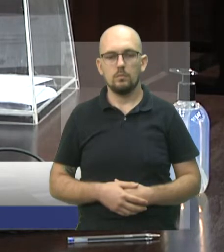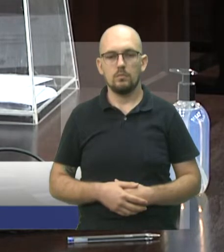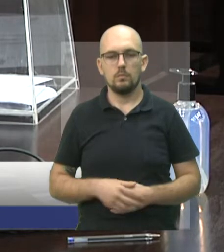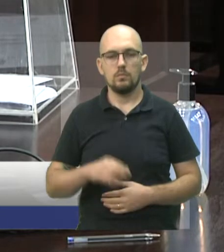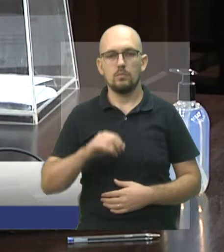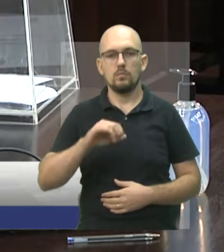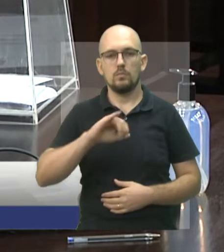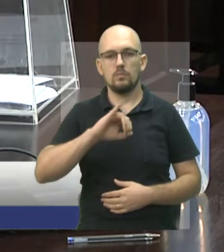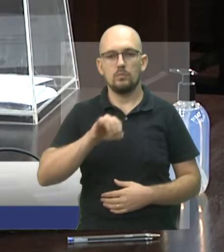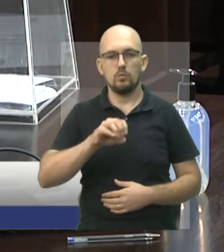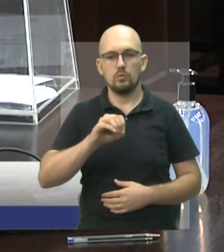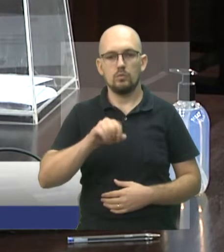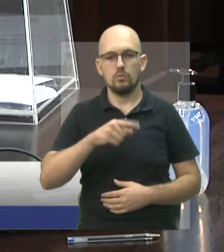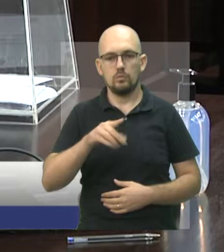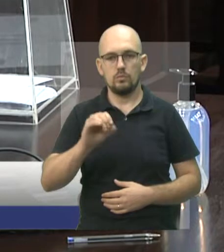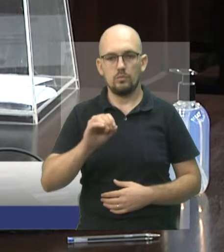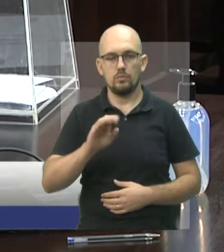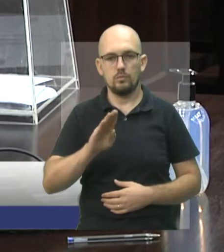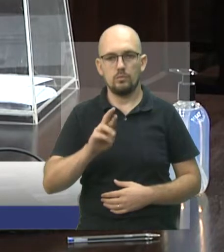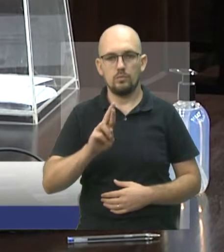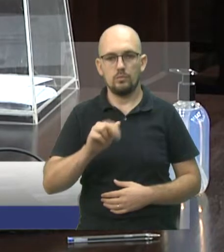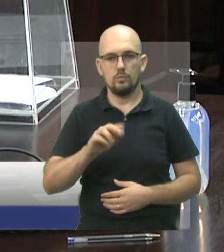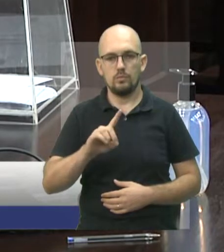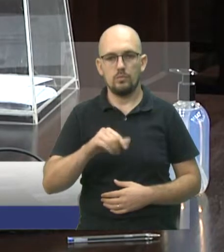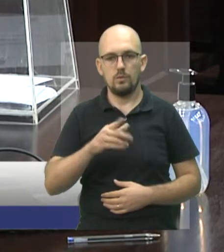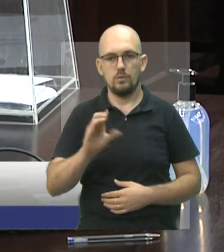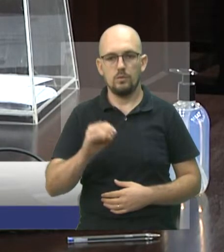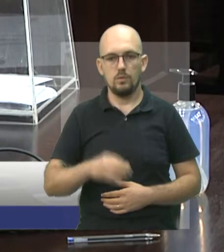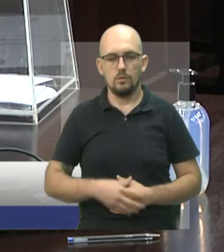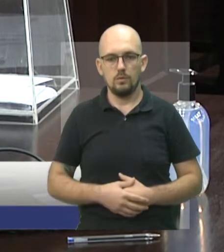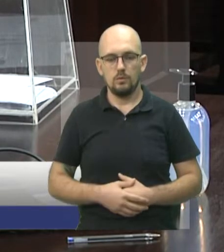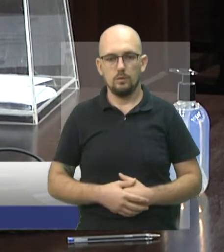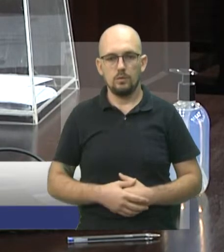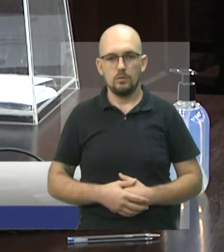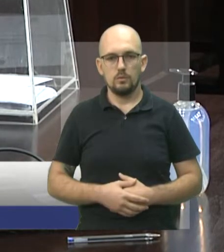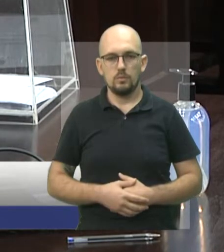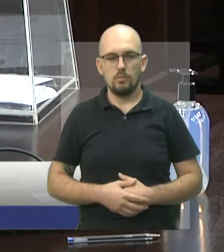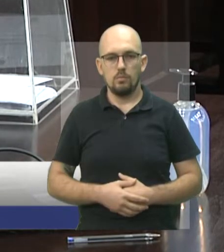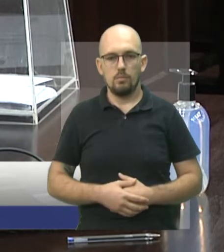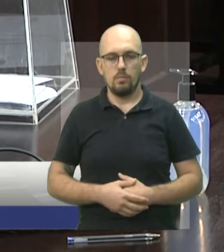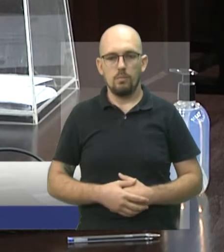João Batista Brandão do Amaral.